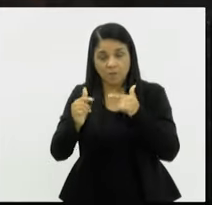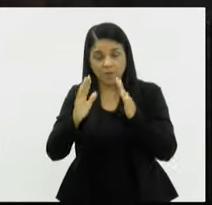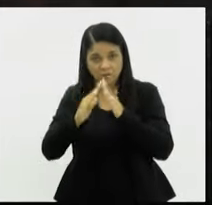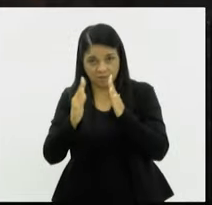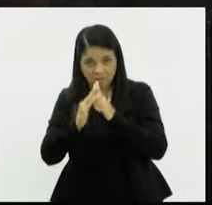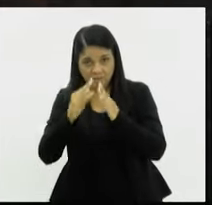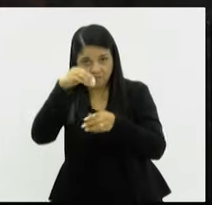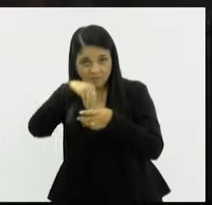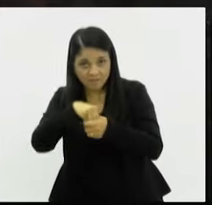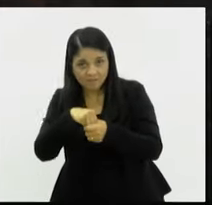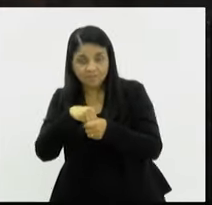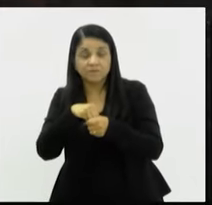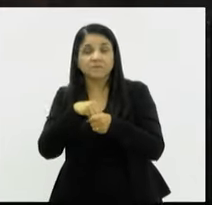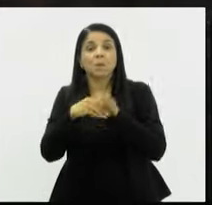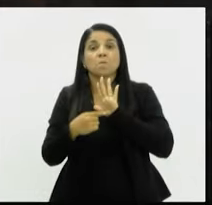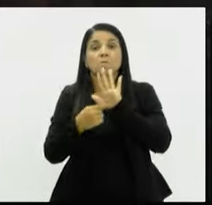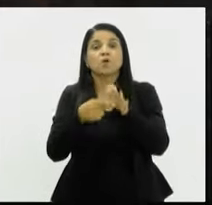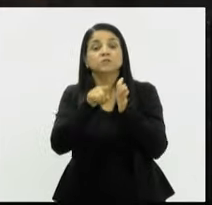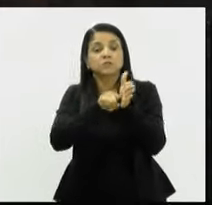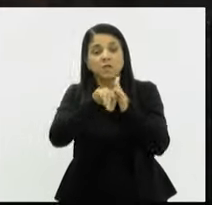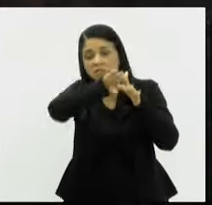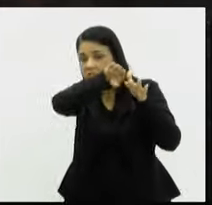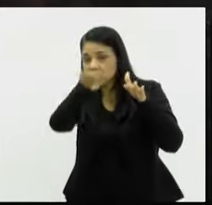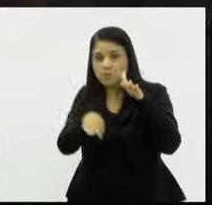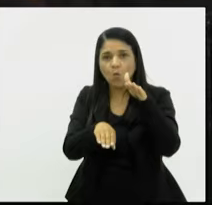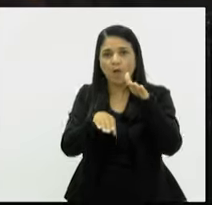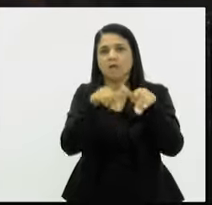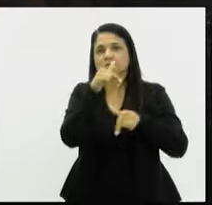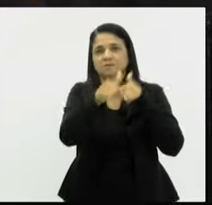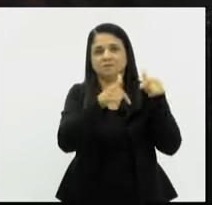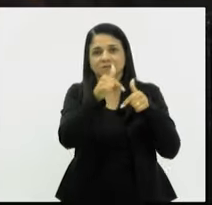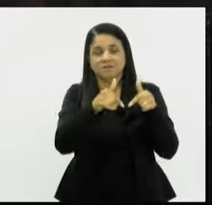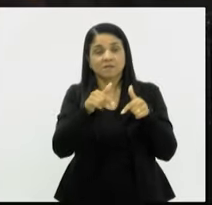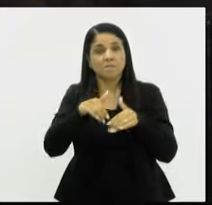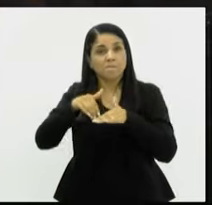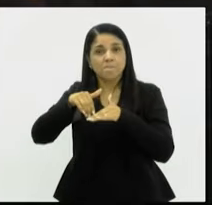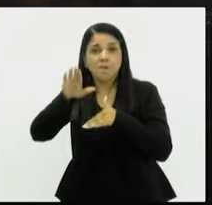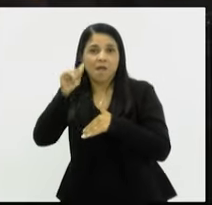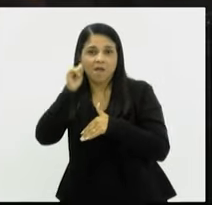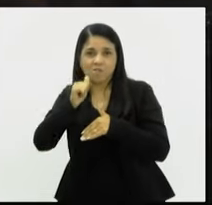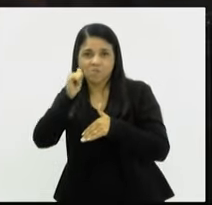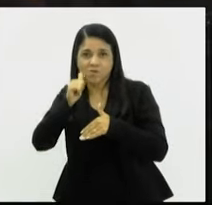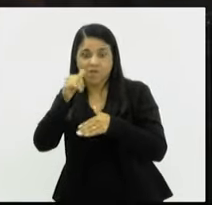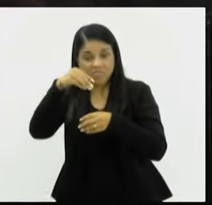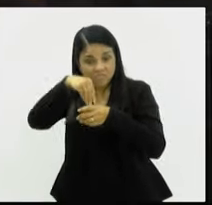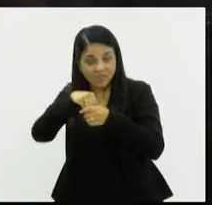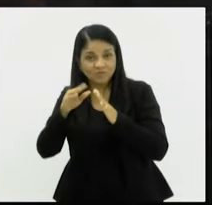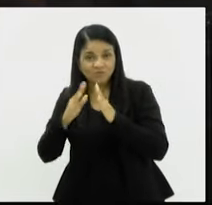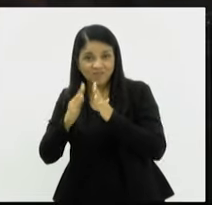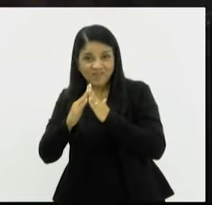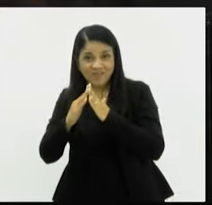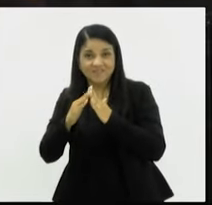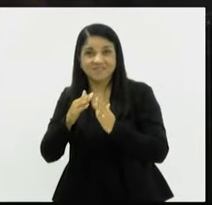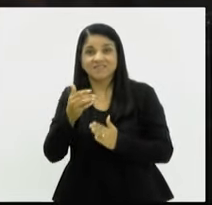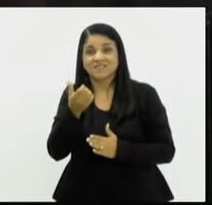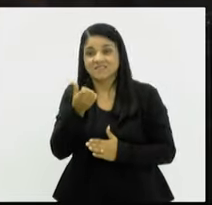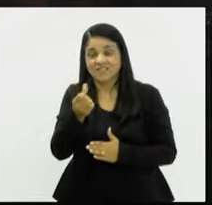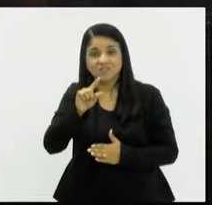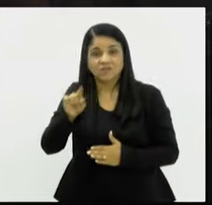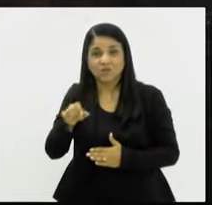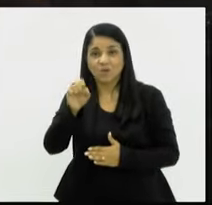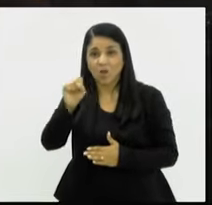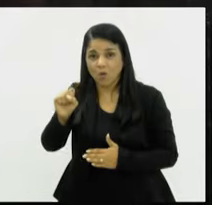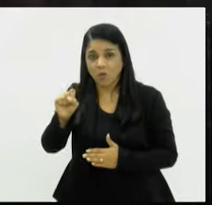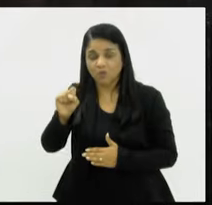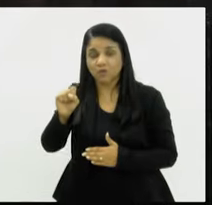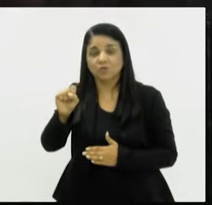pesquisa, permanece desigual entre os trabalhadores. Em média, as mulheres ocupadas dedicaram cerca de 6,8 horas a